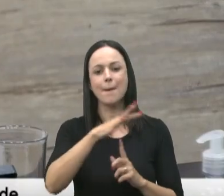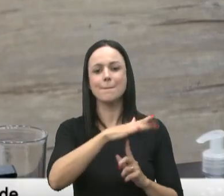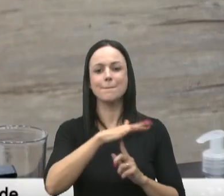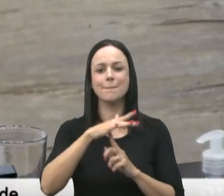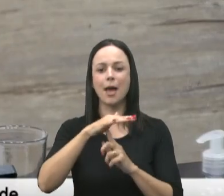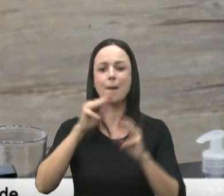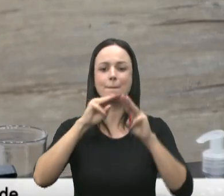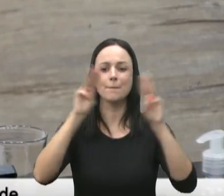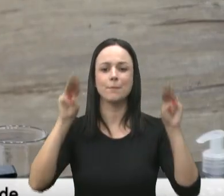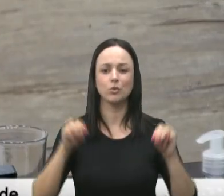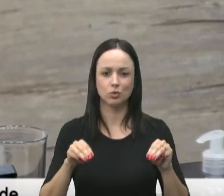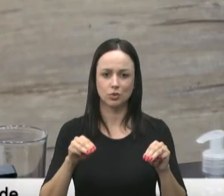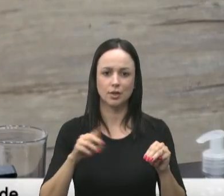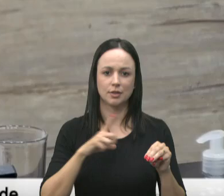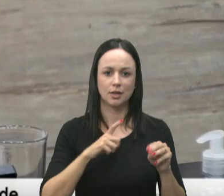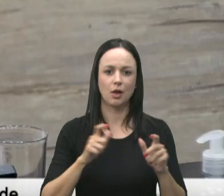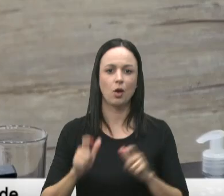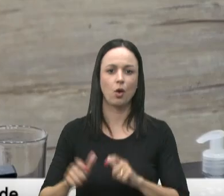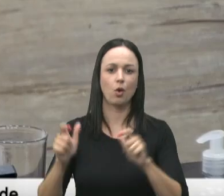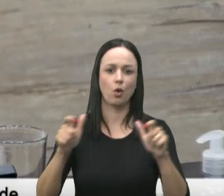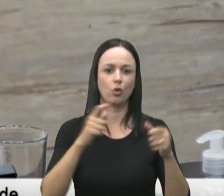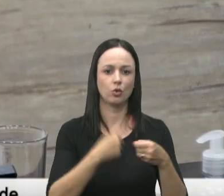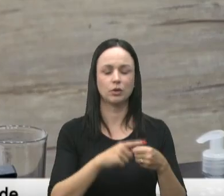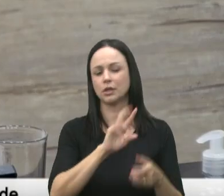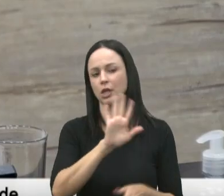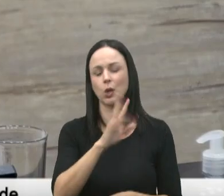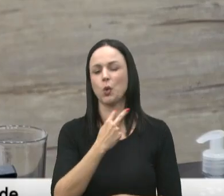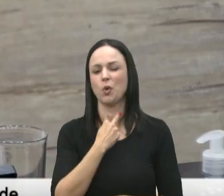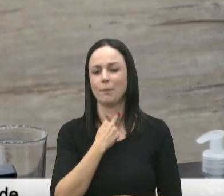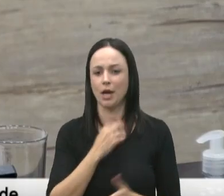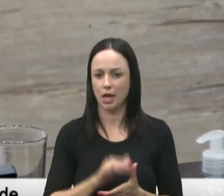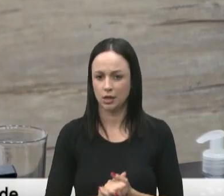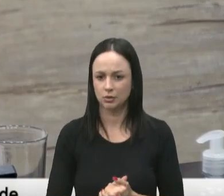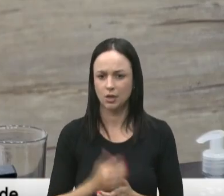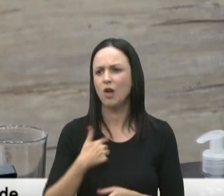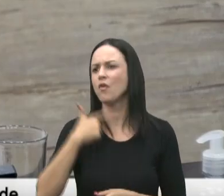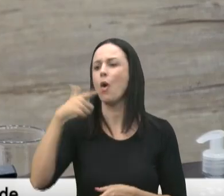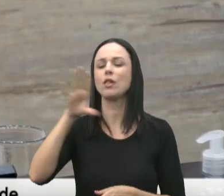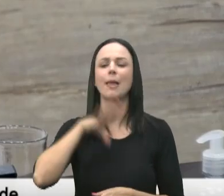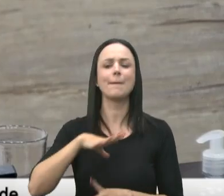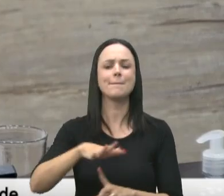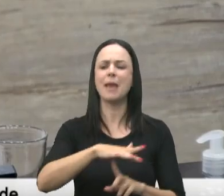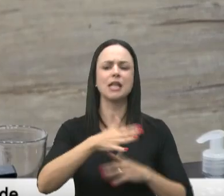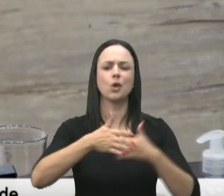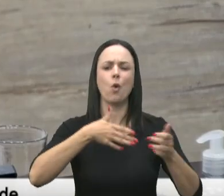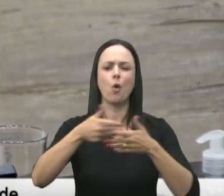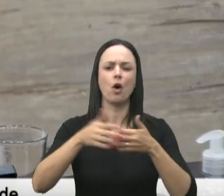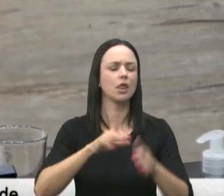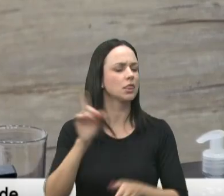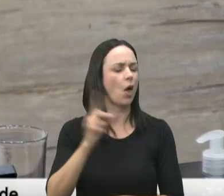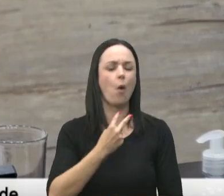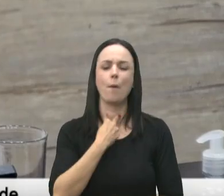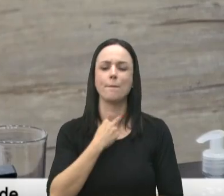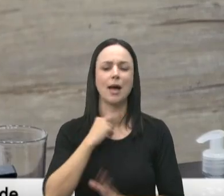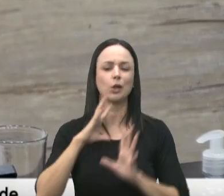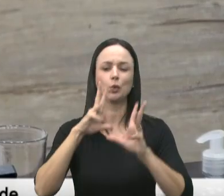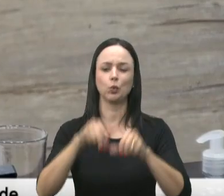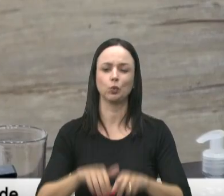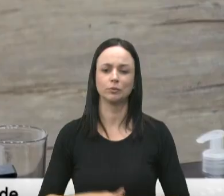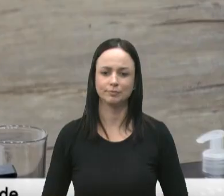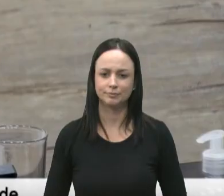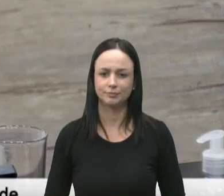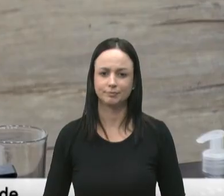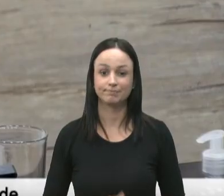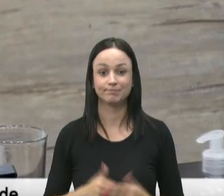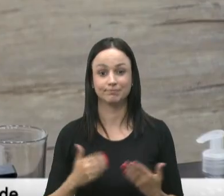é de Jaú, são lugares da cidade, está ocupado. Então, eu vou em qualquer praça, estão todas ocupadas.